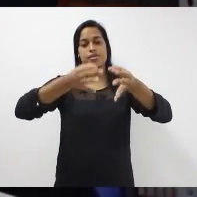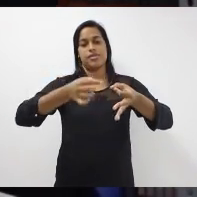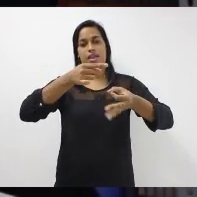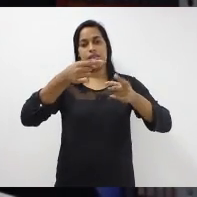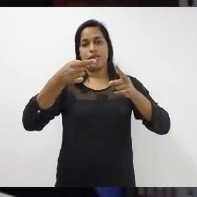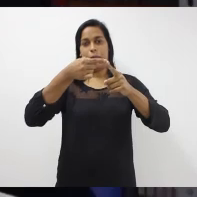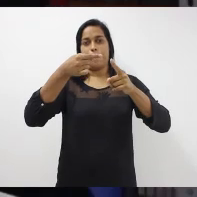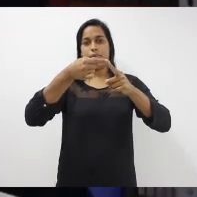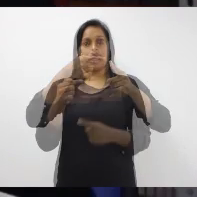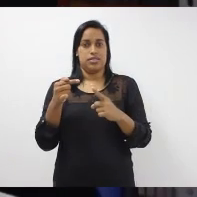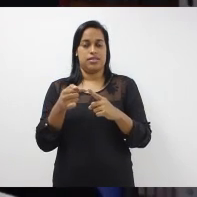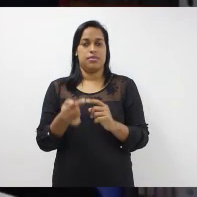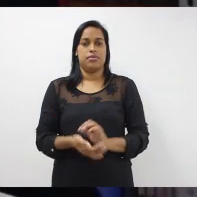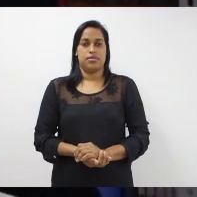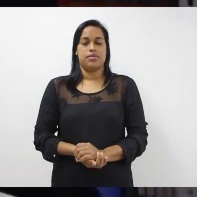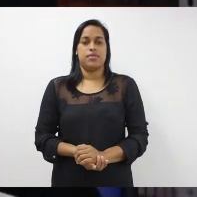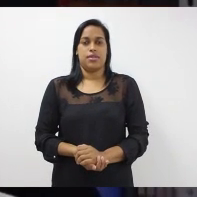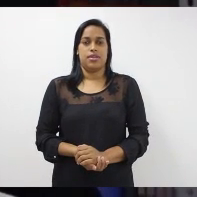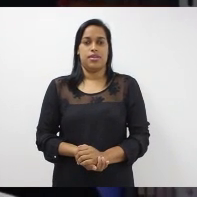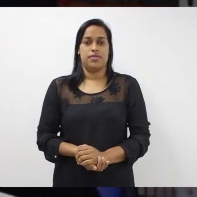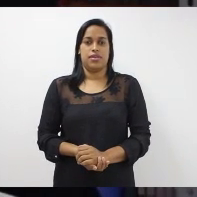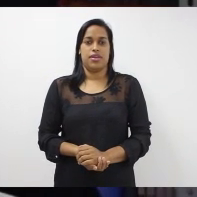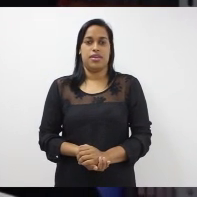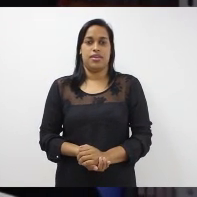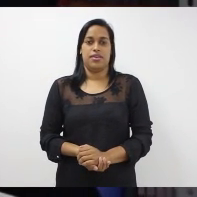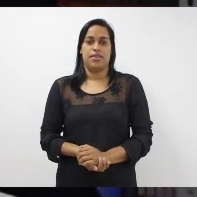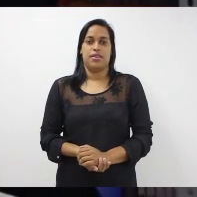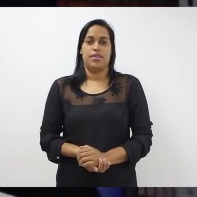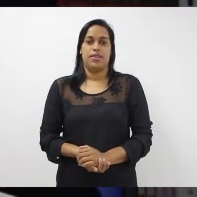ponto de reposição.